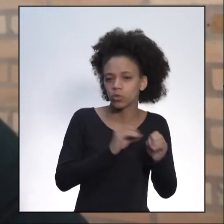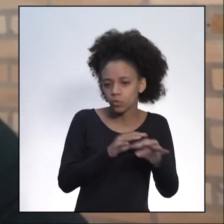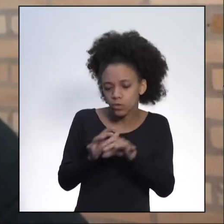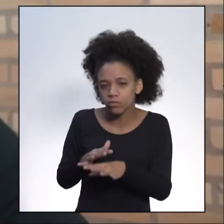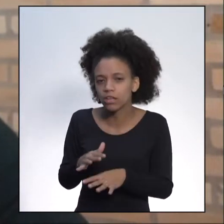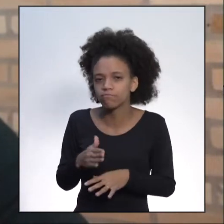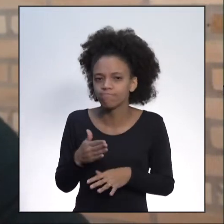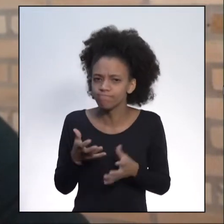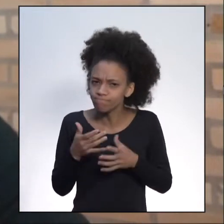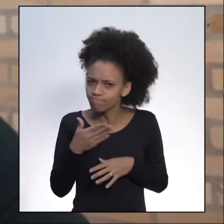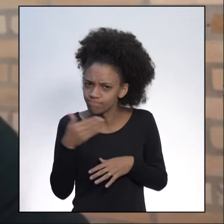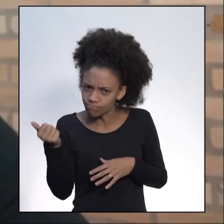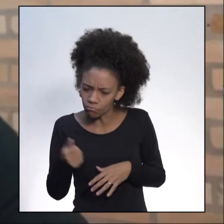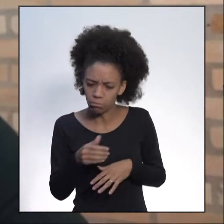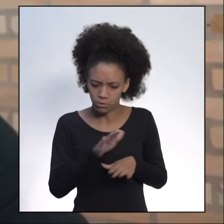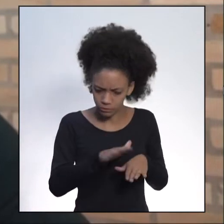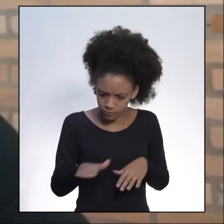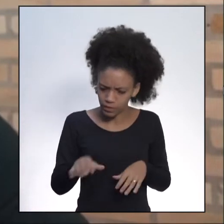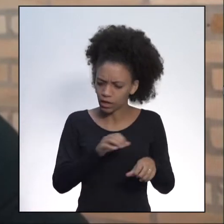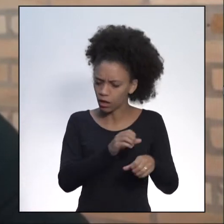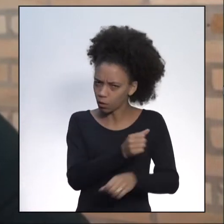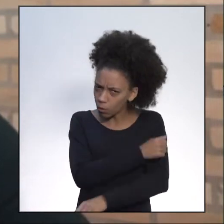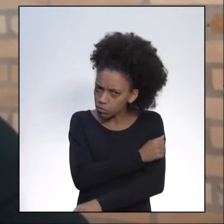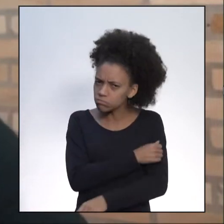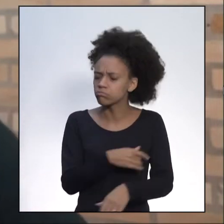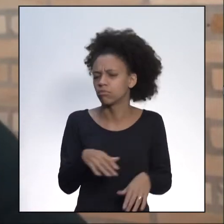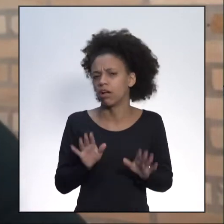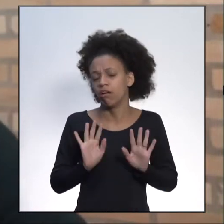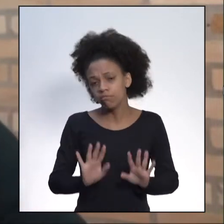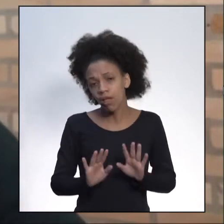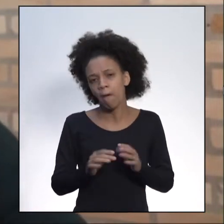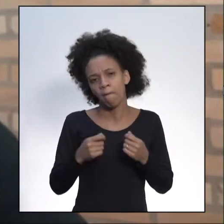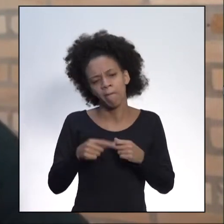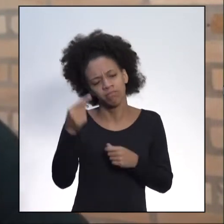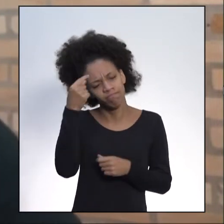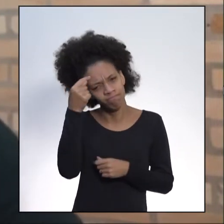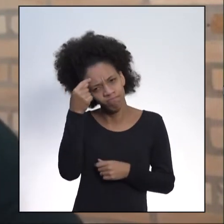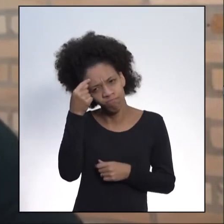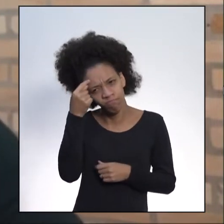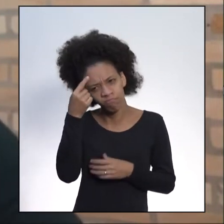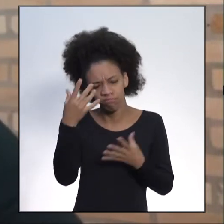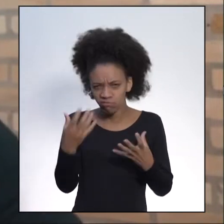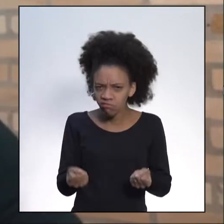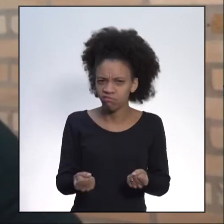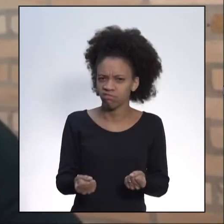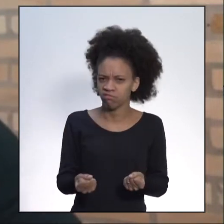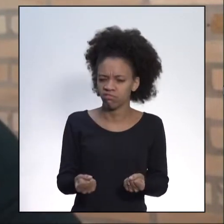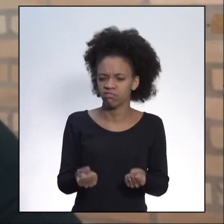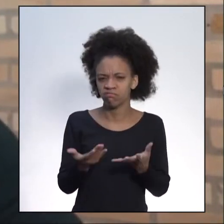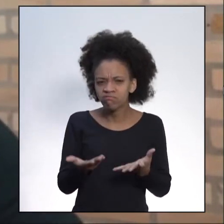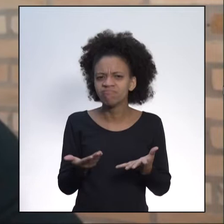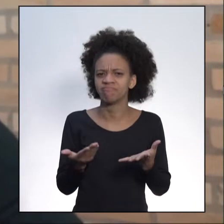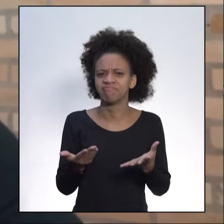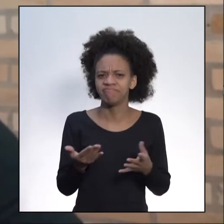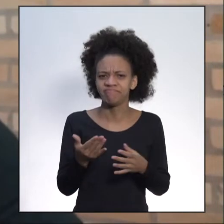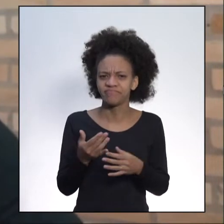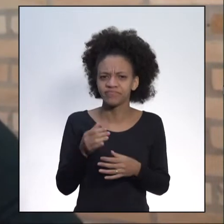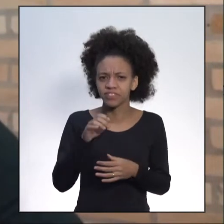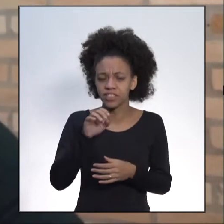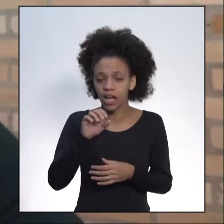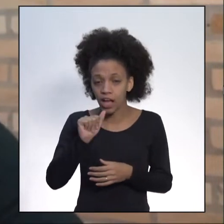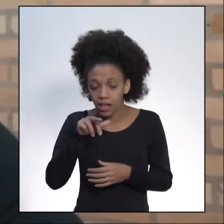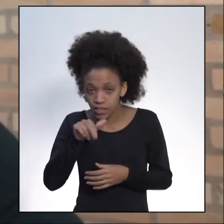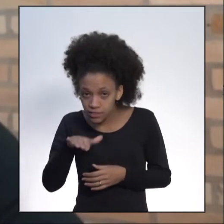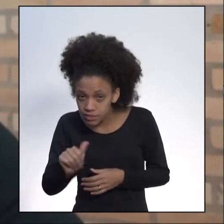o melhor para os adolescentes, ele quer o melhor para os seus alunos. Então, acho que a gente precisa considerar tudo isso e considerar isso que a Ariana está colocando como uma